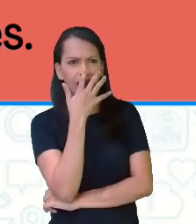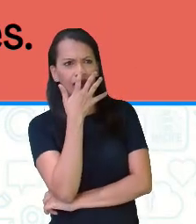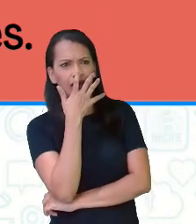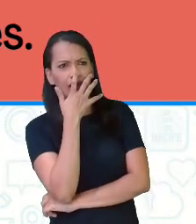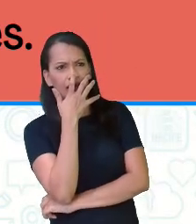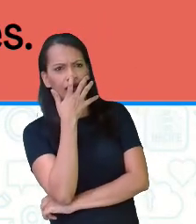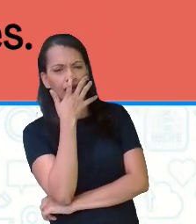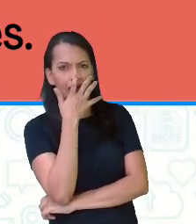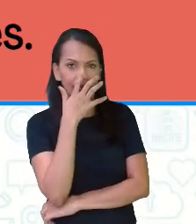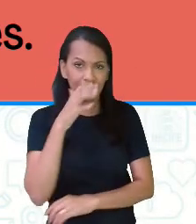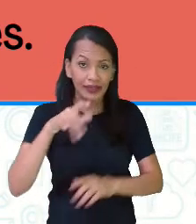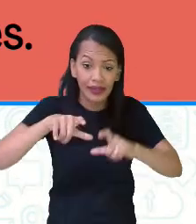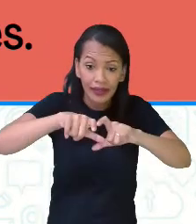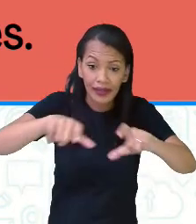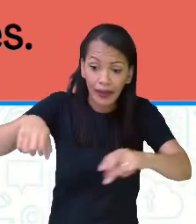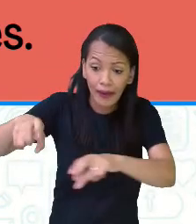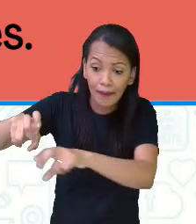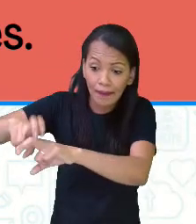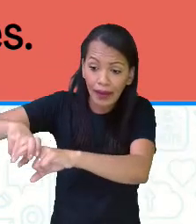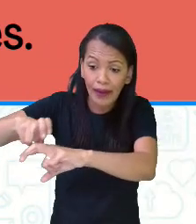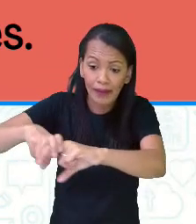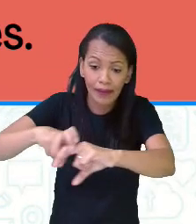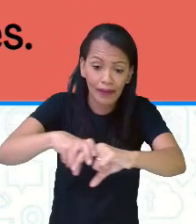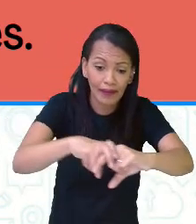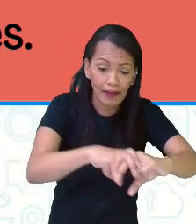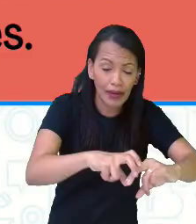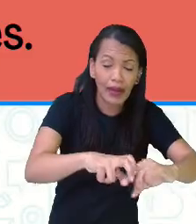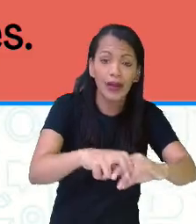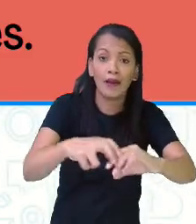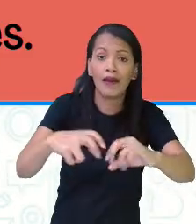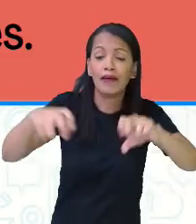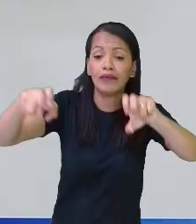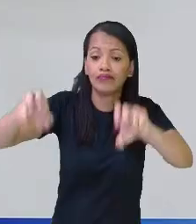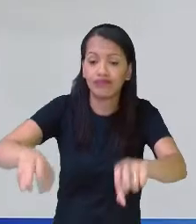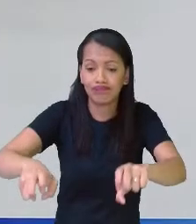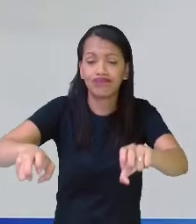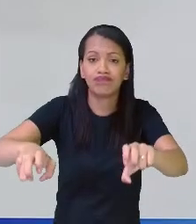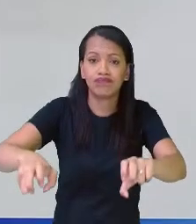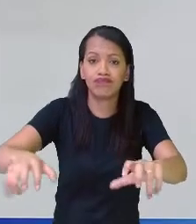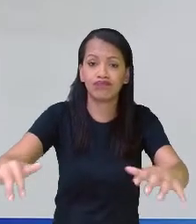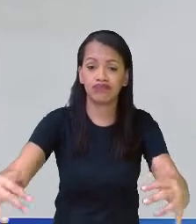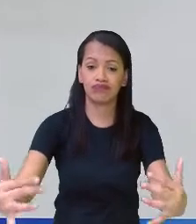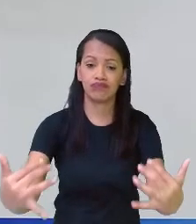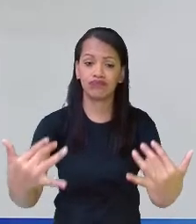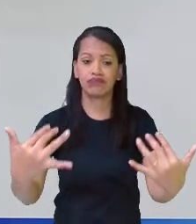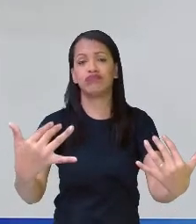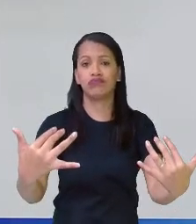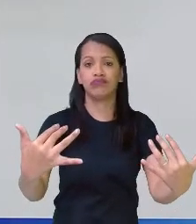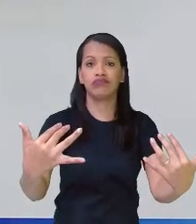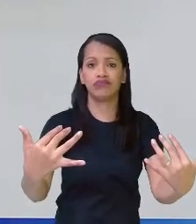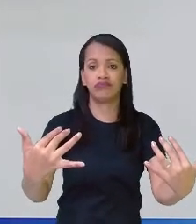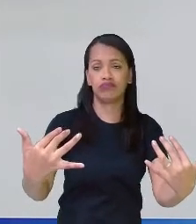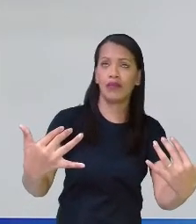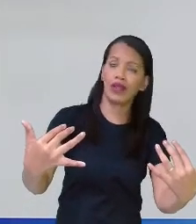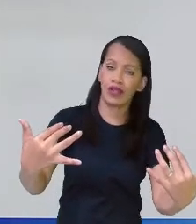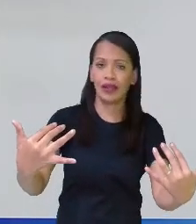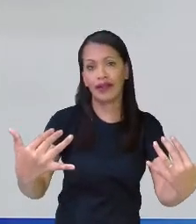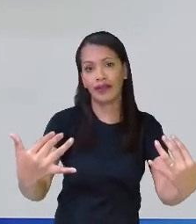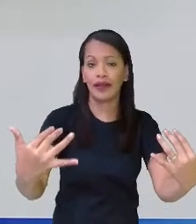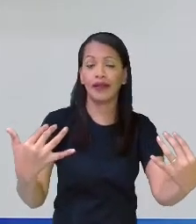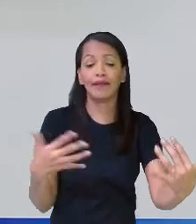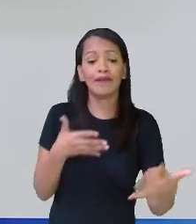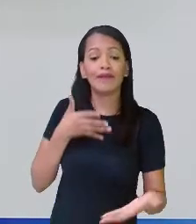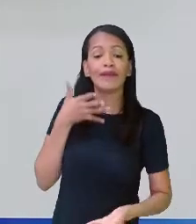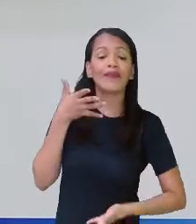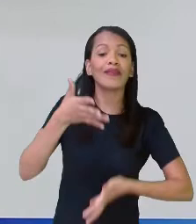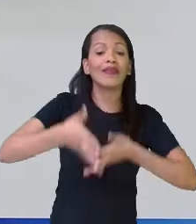que a gente fica ali sentado esperando para assistir? Pronto. Também tem uma outra parte no teatro que eu não coloquei aqui. Será que é de